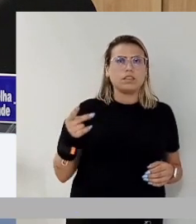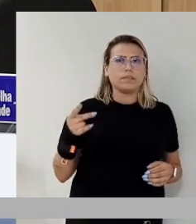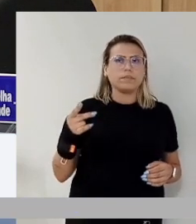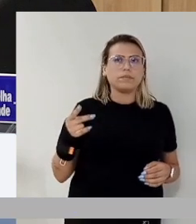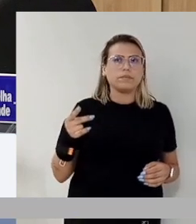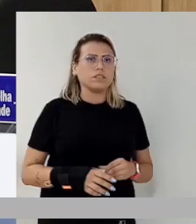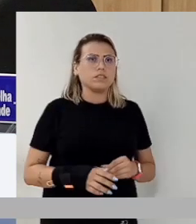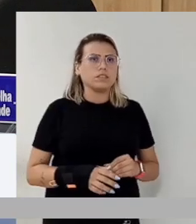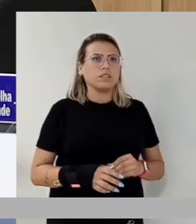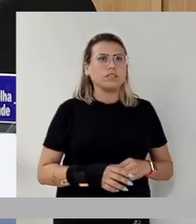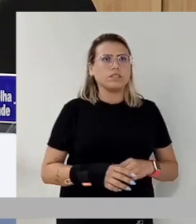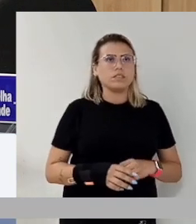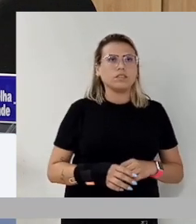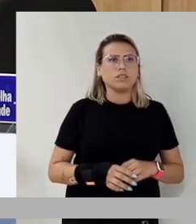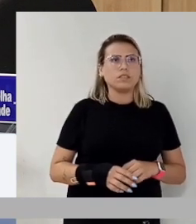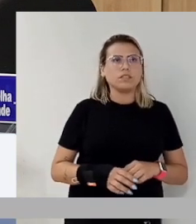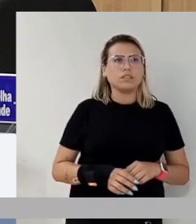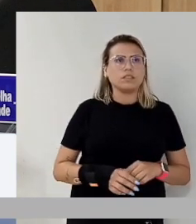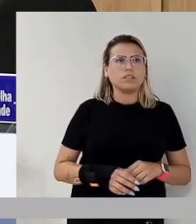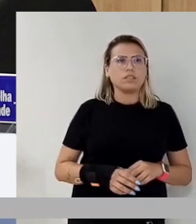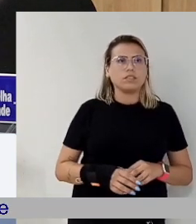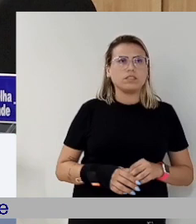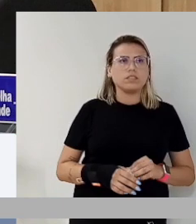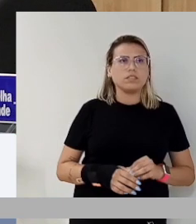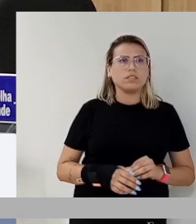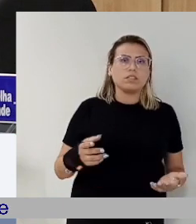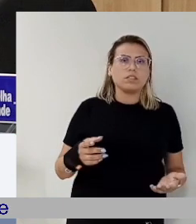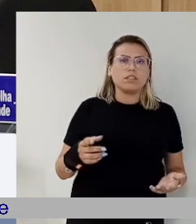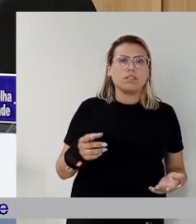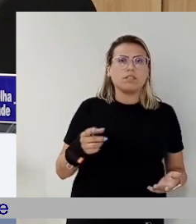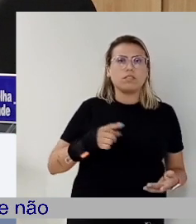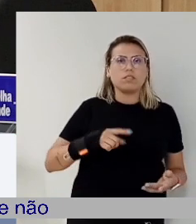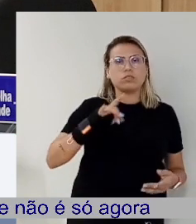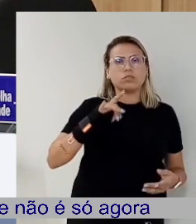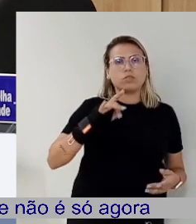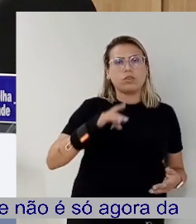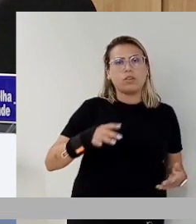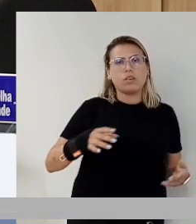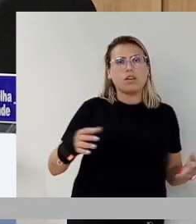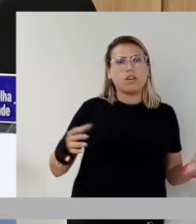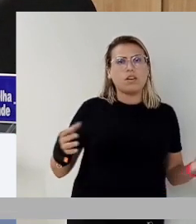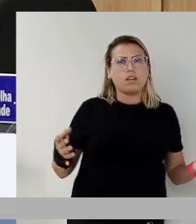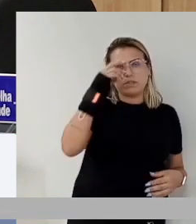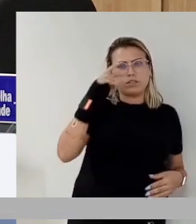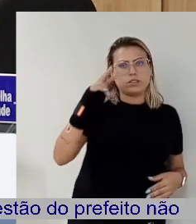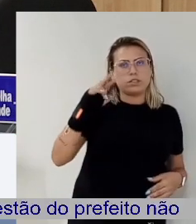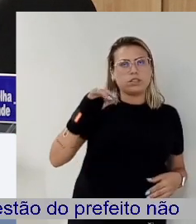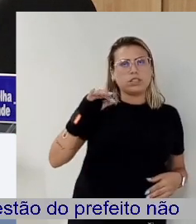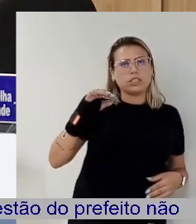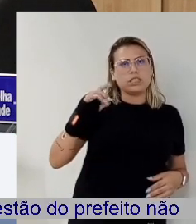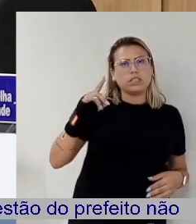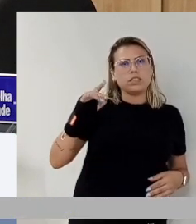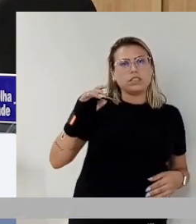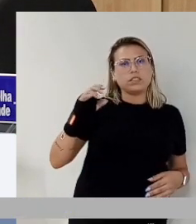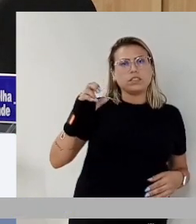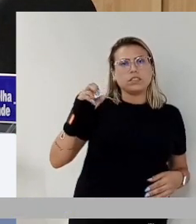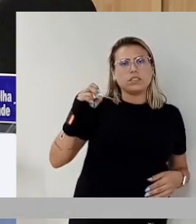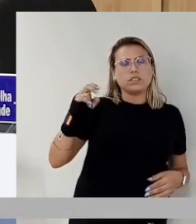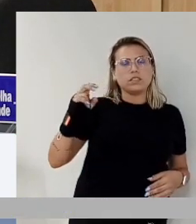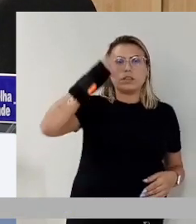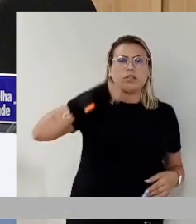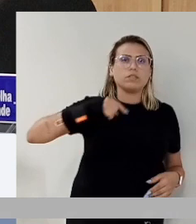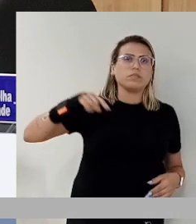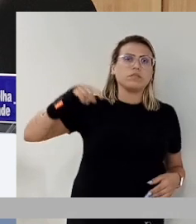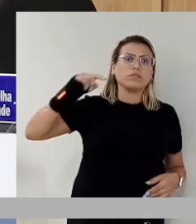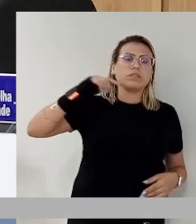antô mar sabe é tanto que não é só agora da gestão do prefeito rilos não ainda na gestão do